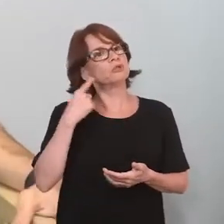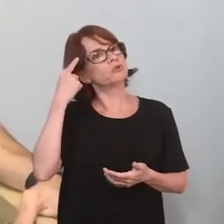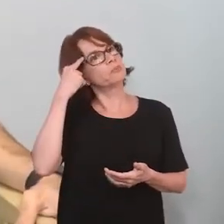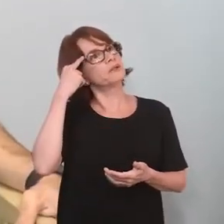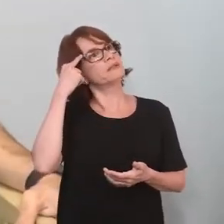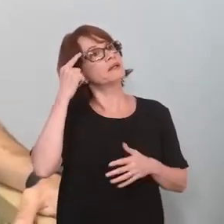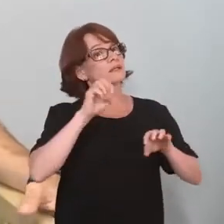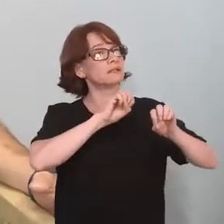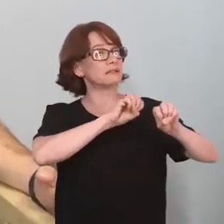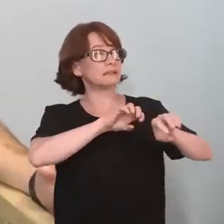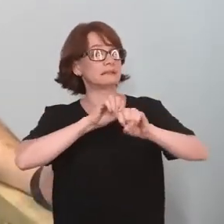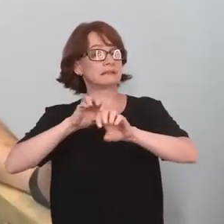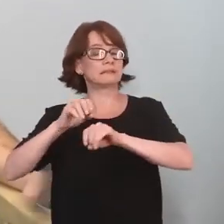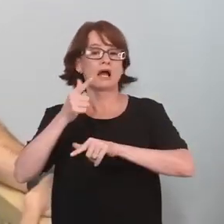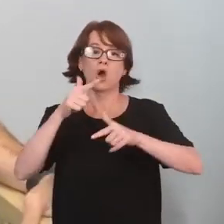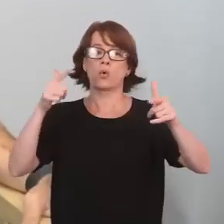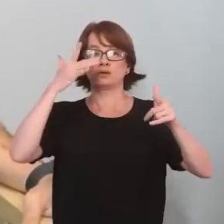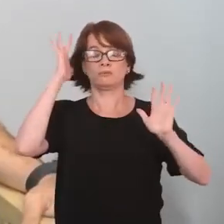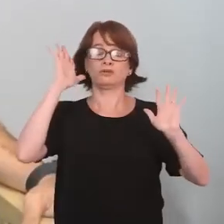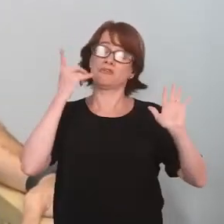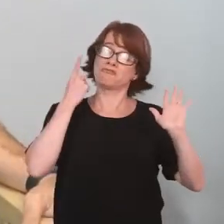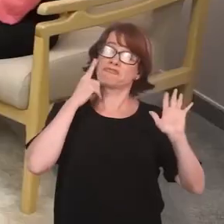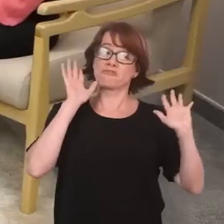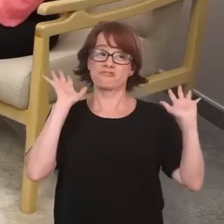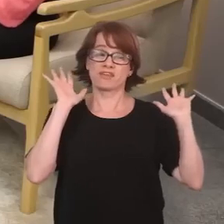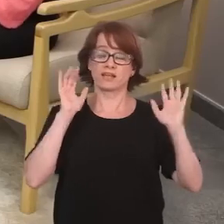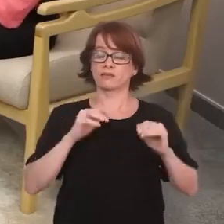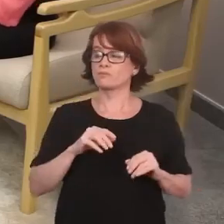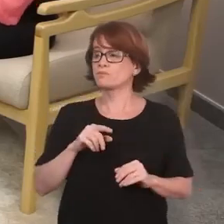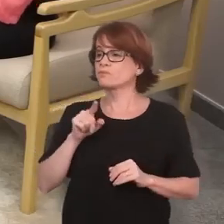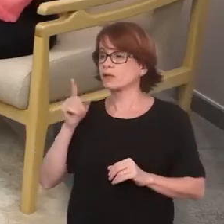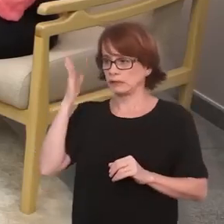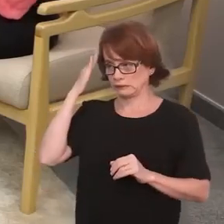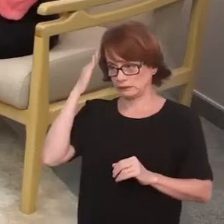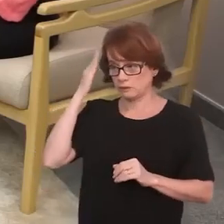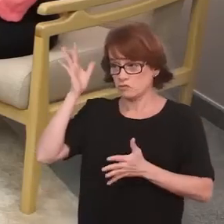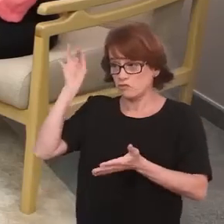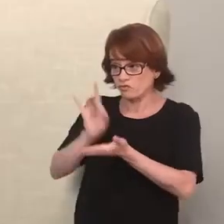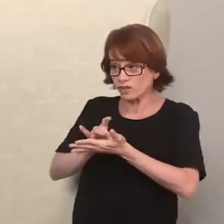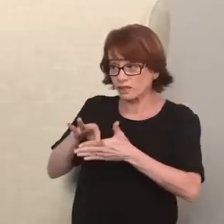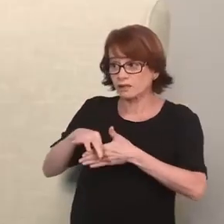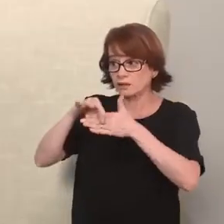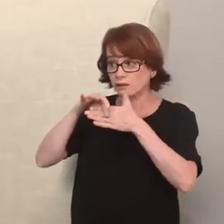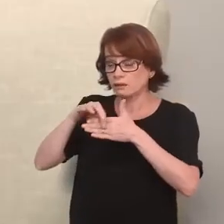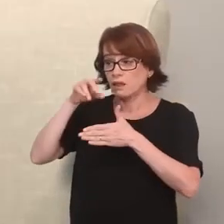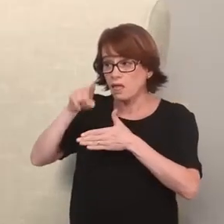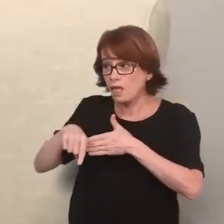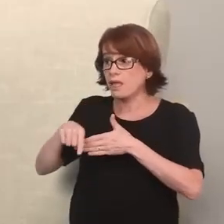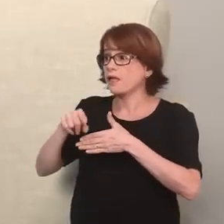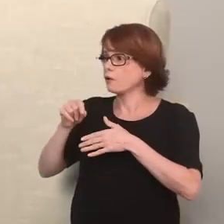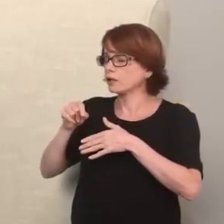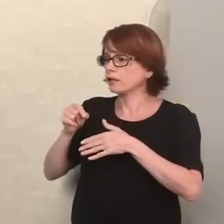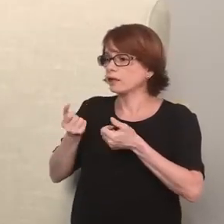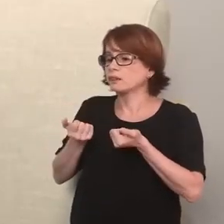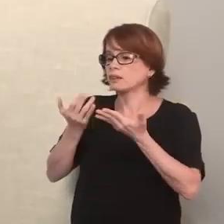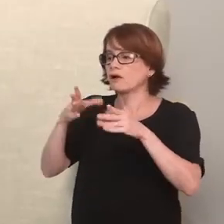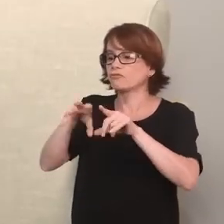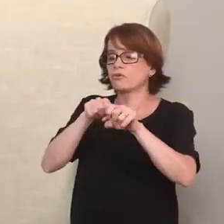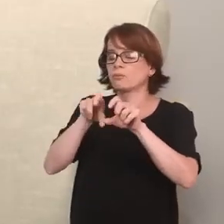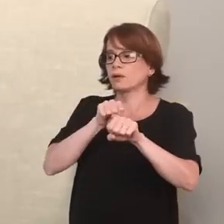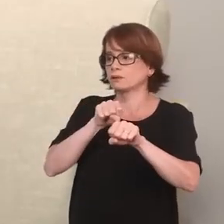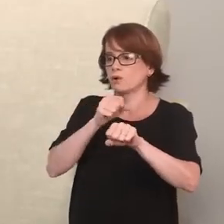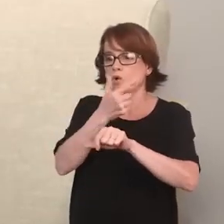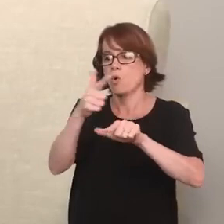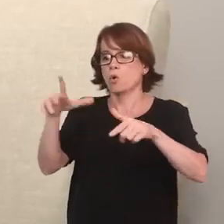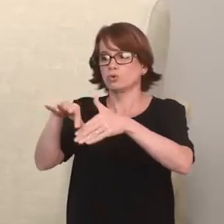ensinar outras pessoas. Vamos ver. Você sabe que o verdadeiro líder é aquele que forma outros líderes. Esse